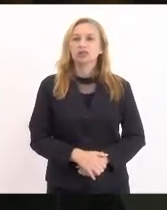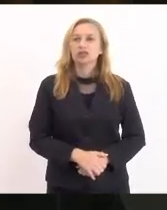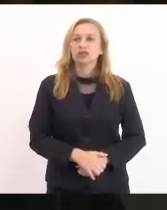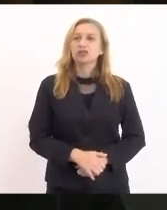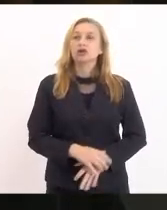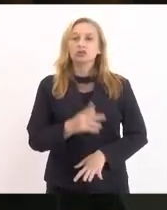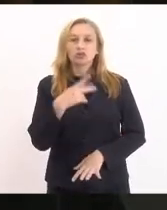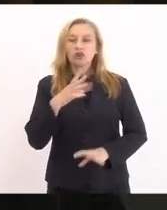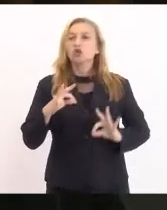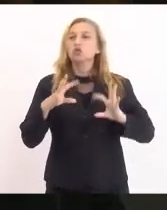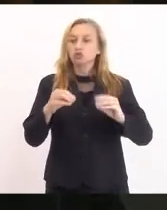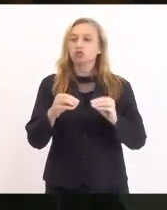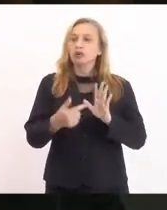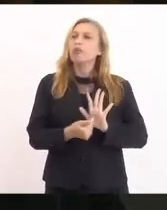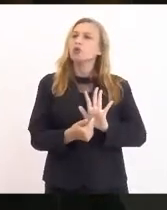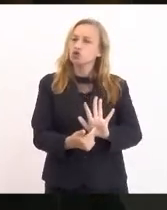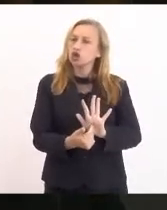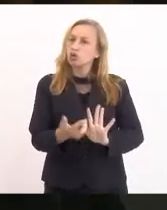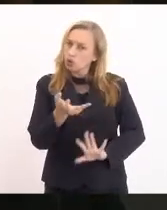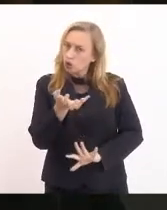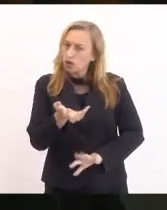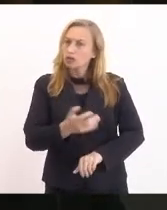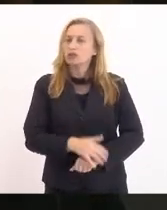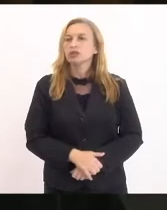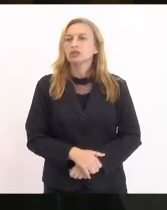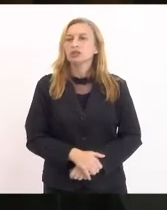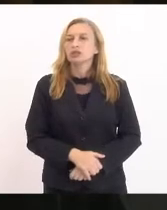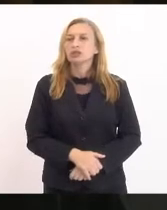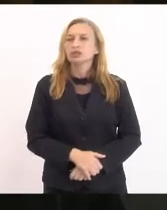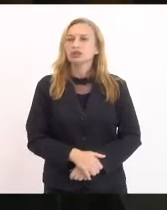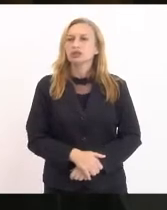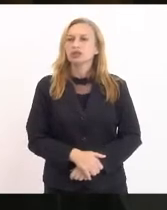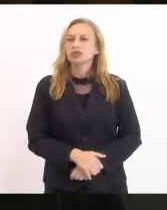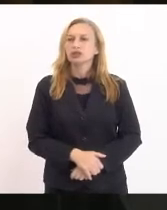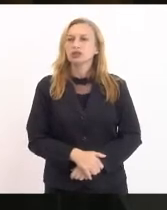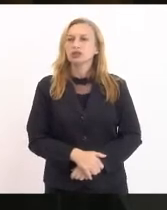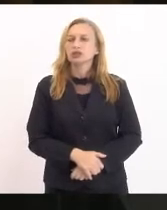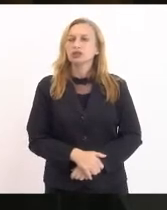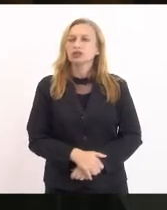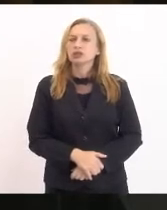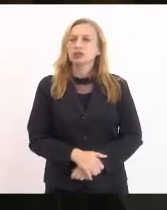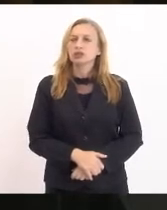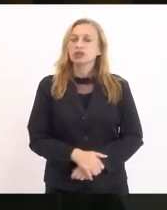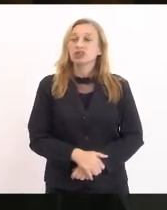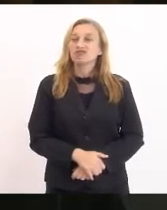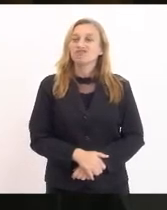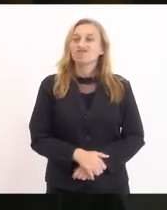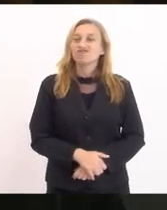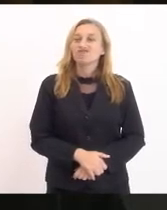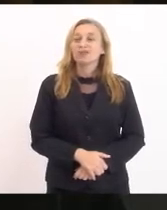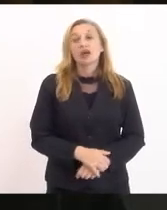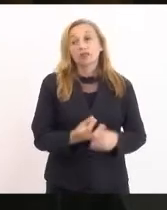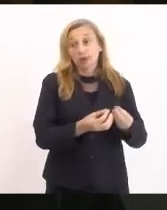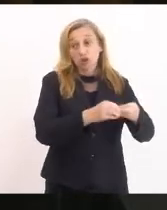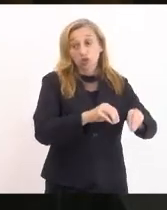colocando tudo isso para mostrar aquilo que eu quero, que abala a nossa economia.